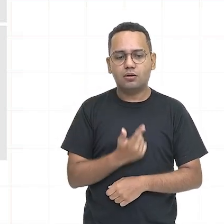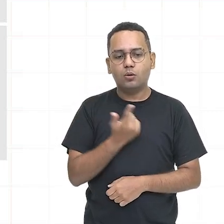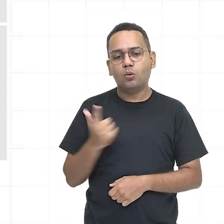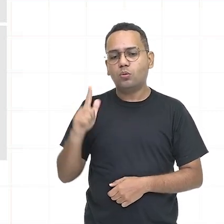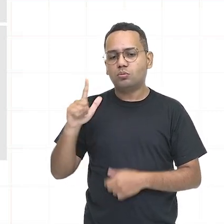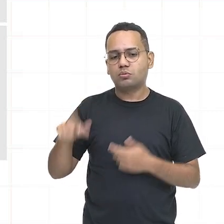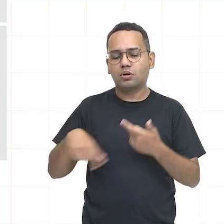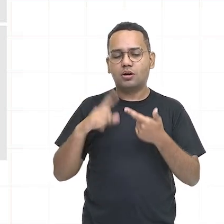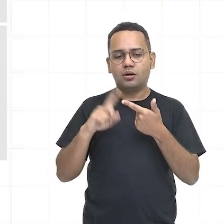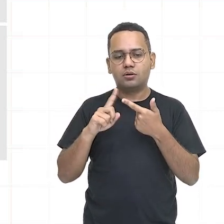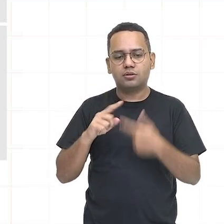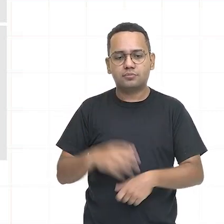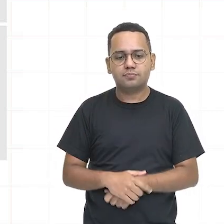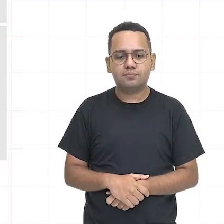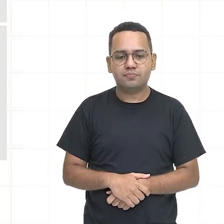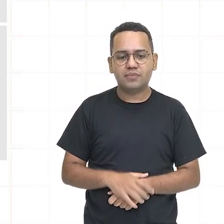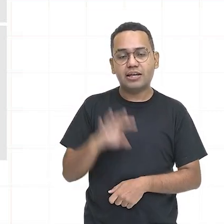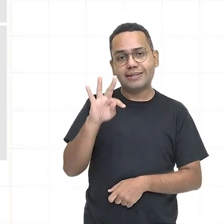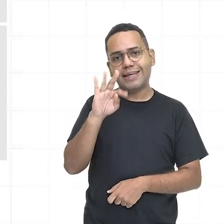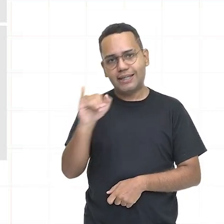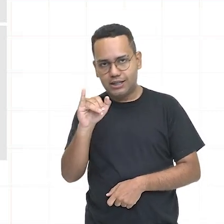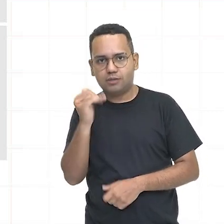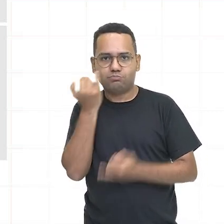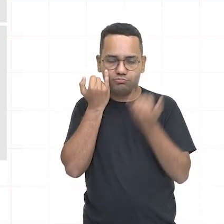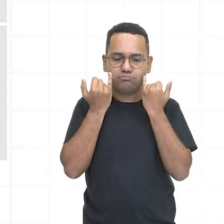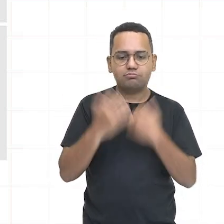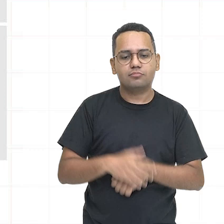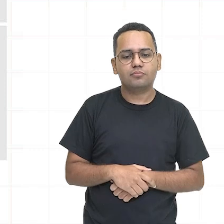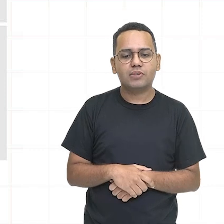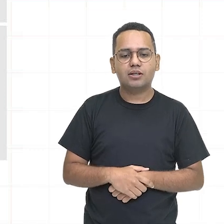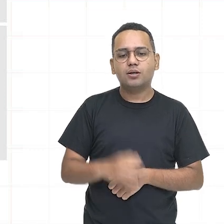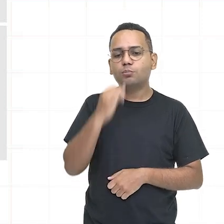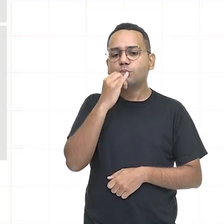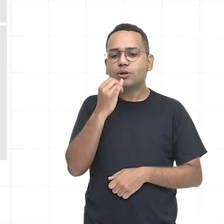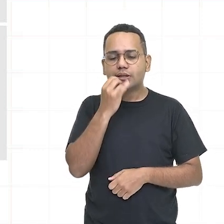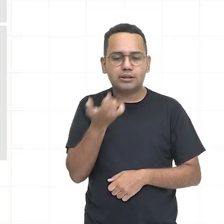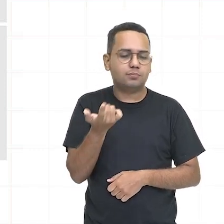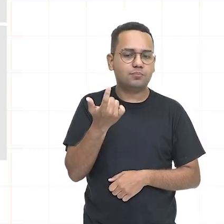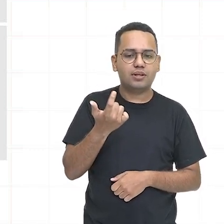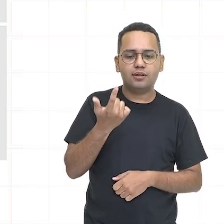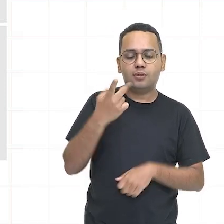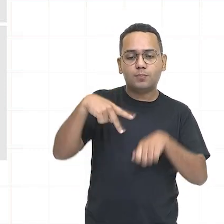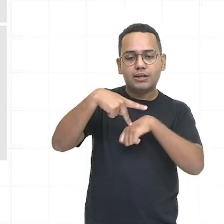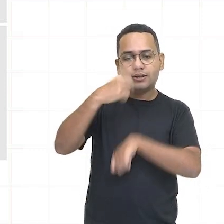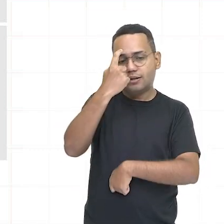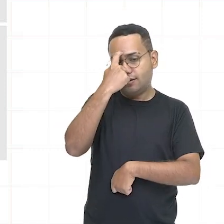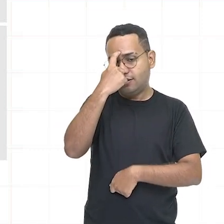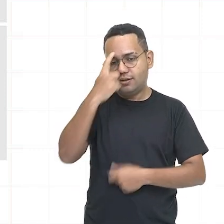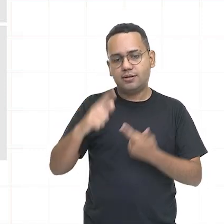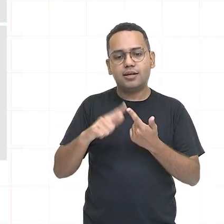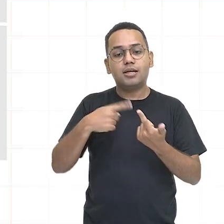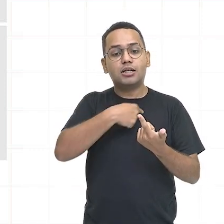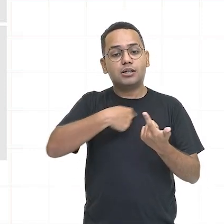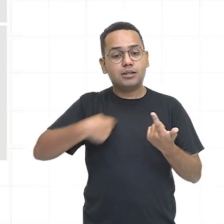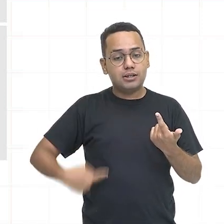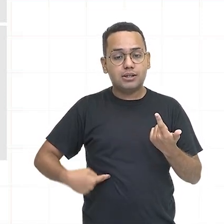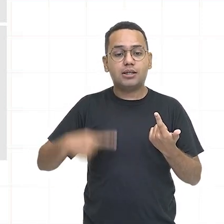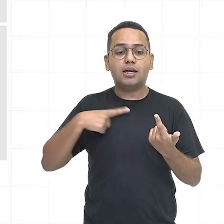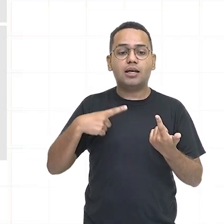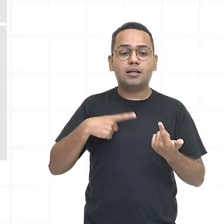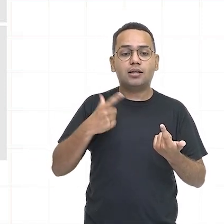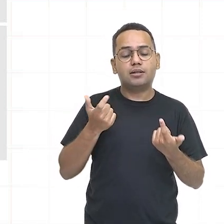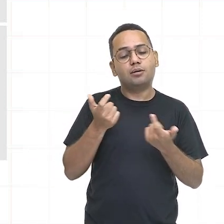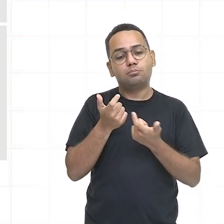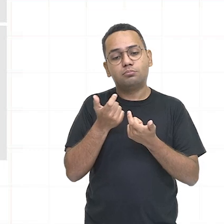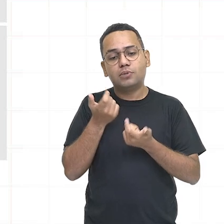gente. Os países asiáticos, principalmente aí a Índia, a China, né? Eles são grandes exportadores de